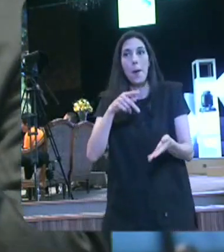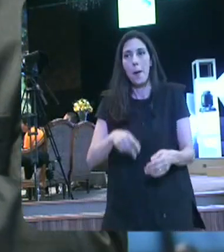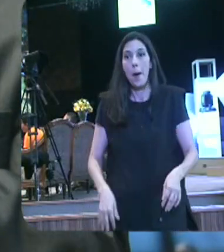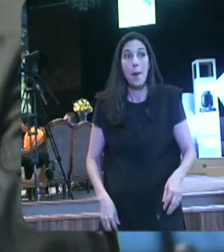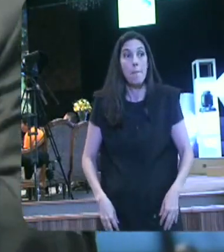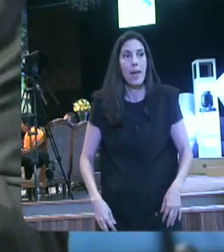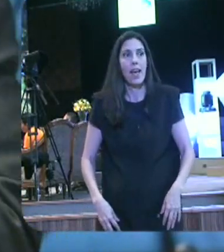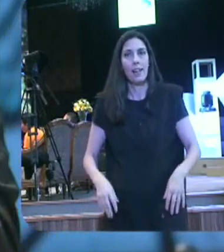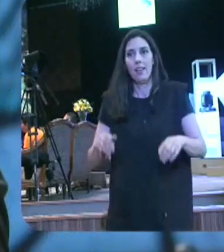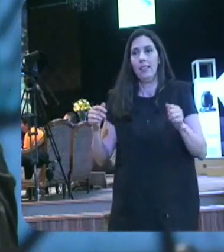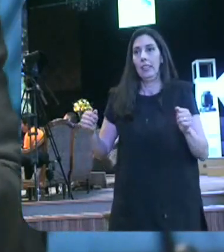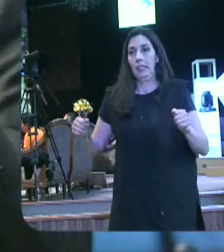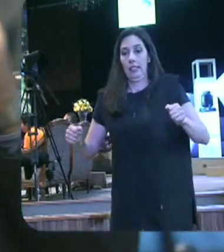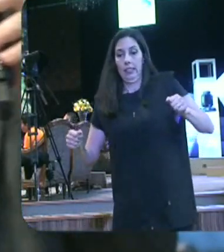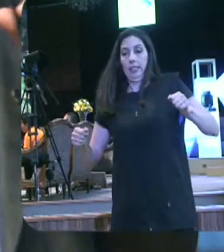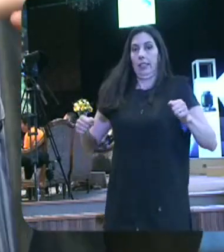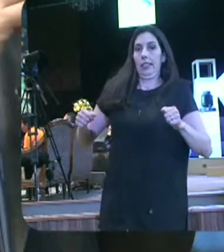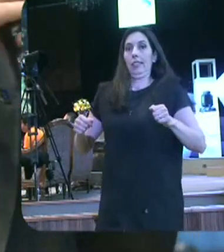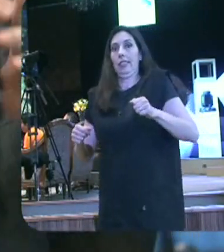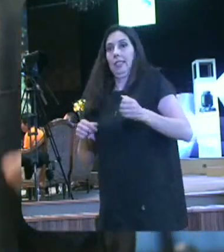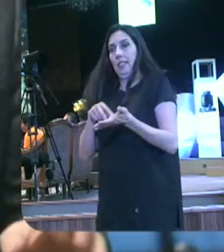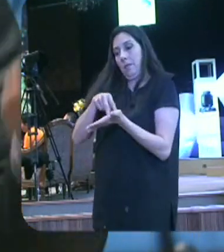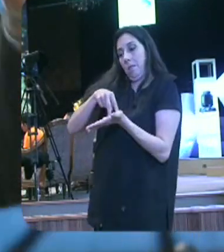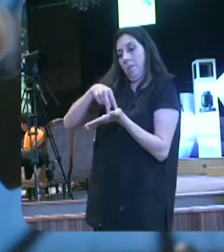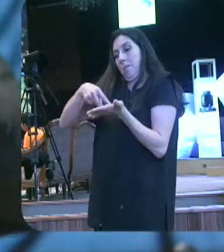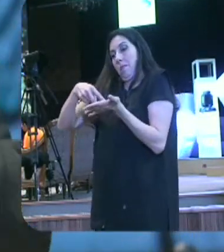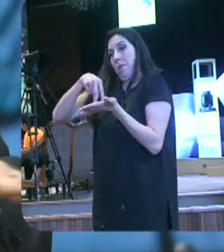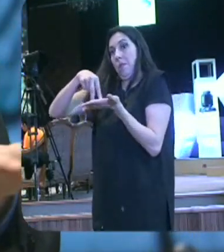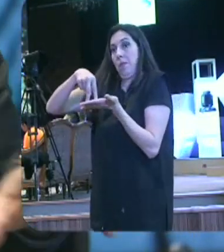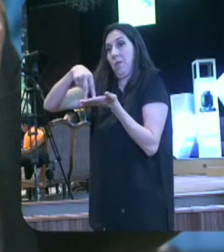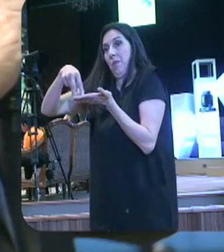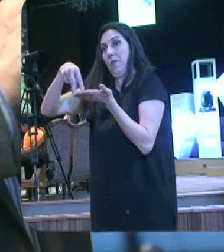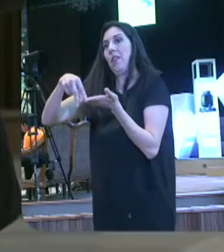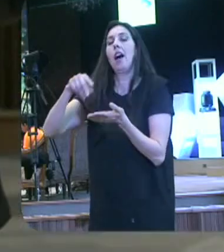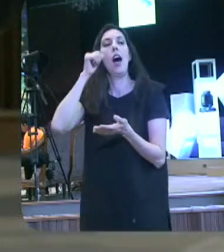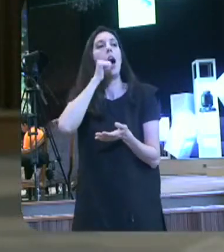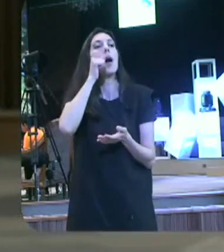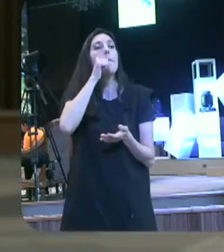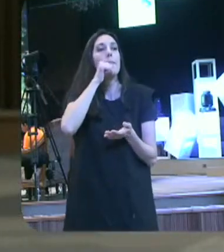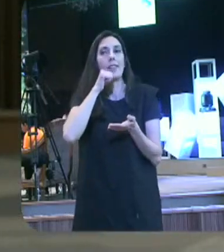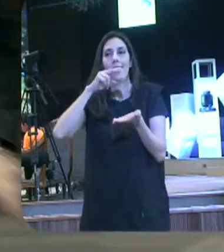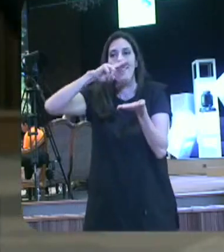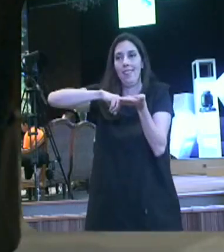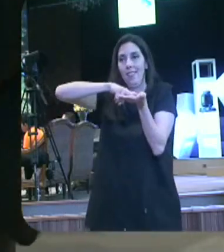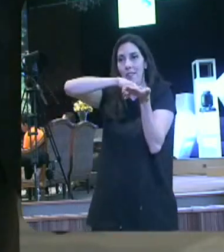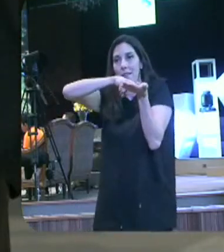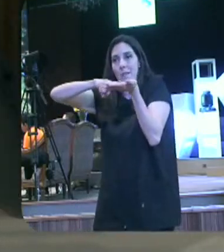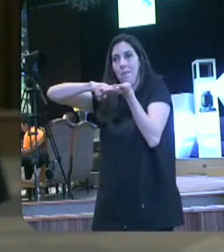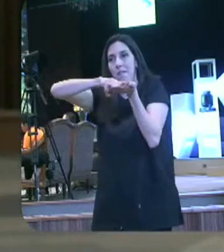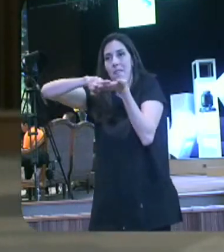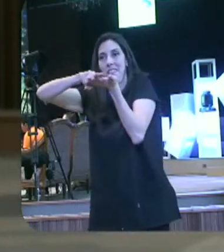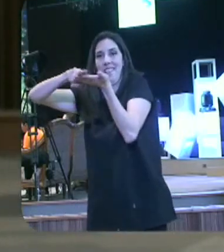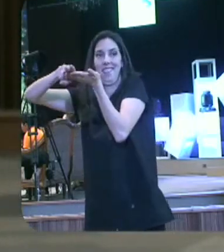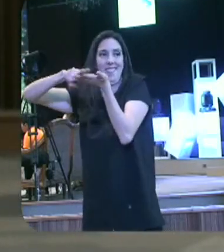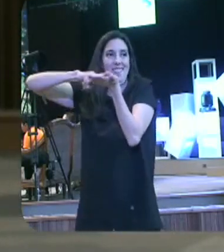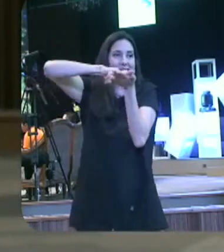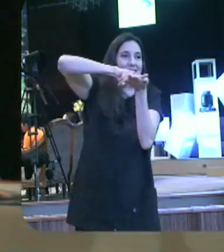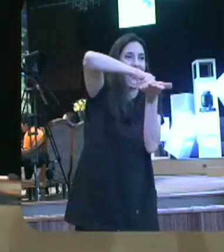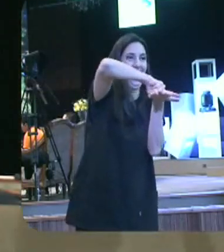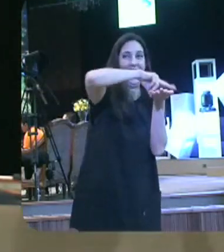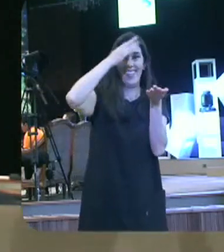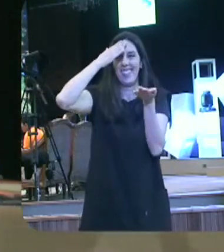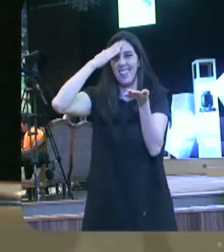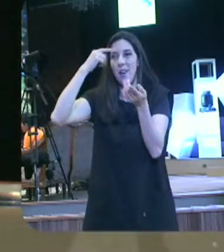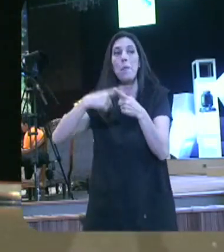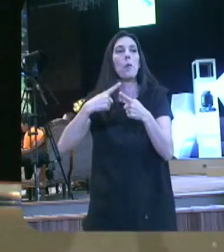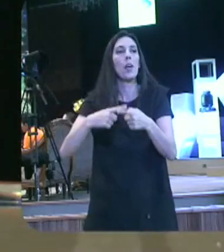ela se locomovia arrastando-se pela minha sala. A gente estava conversando, ela contando a história, e a criancinha ia para um lado, ia para o